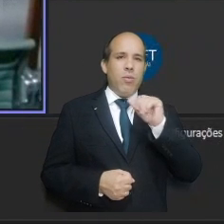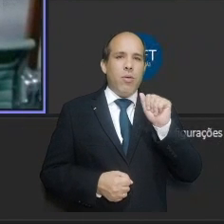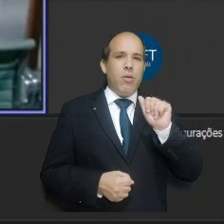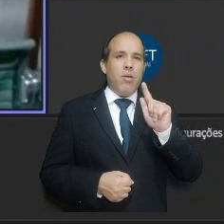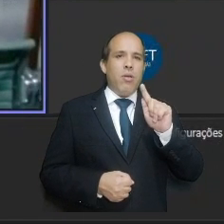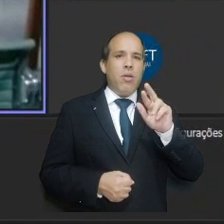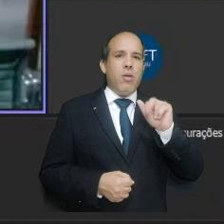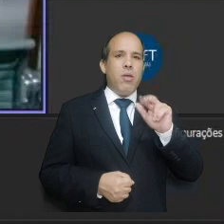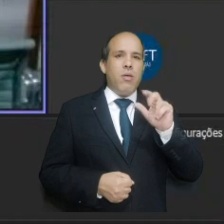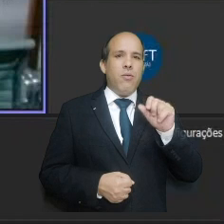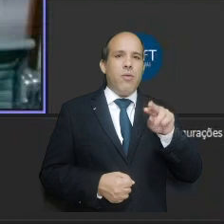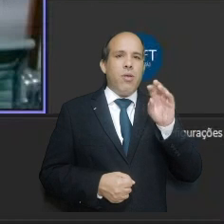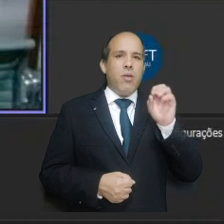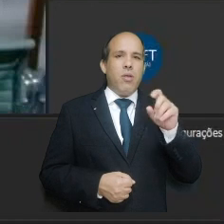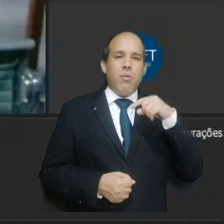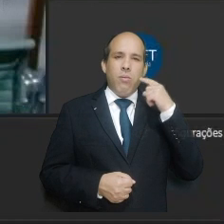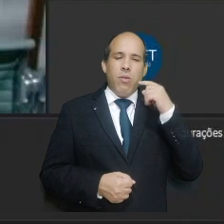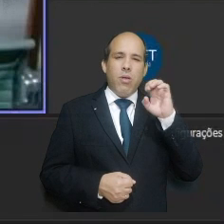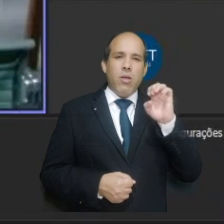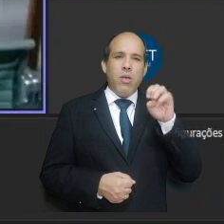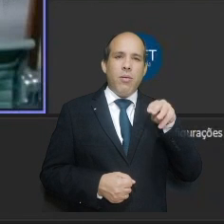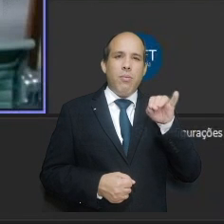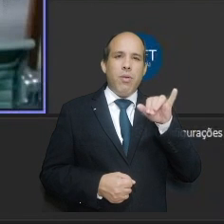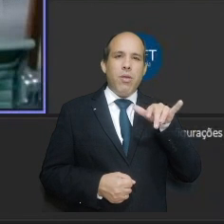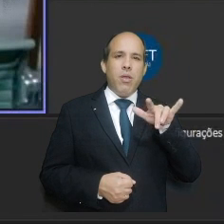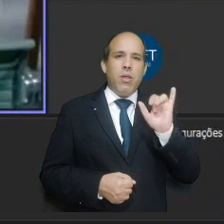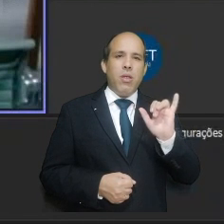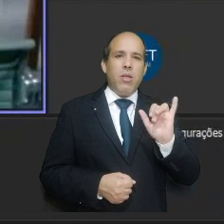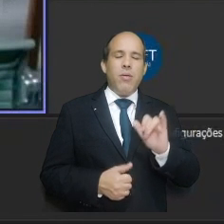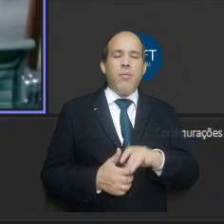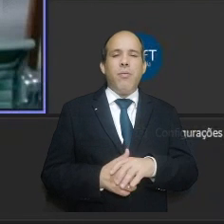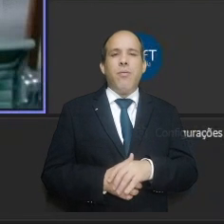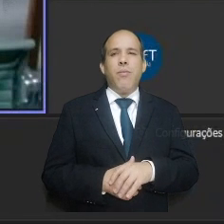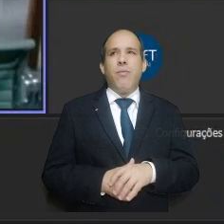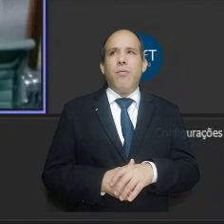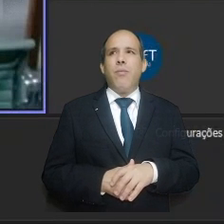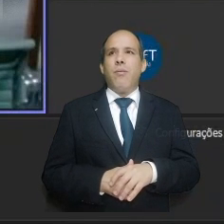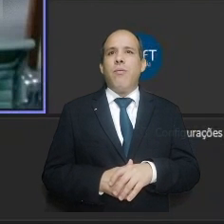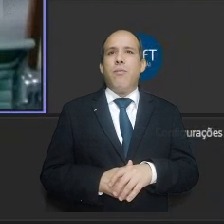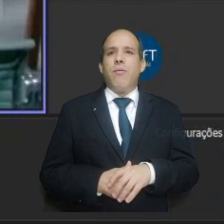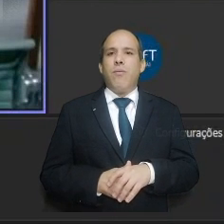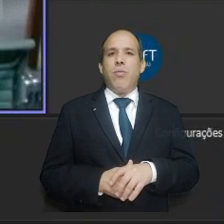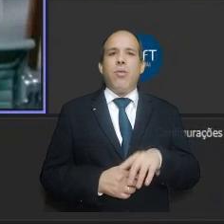pela parte agravante, a doutora Emily Freitas,